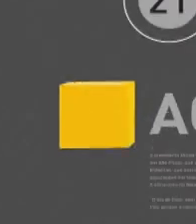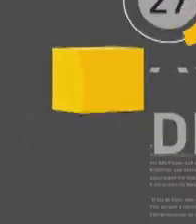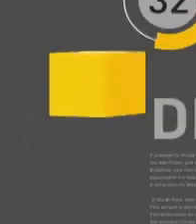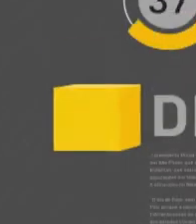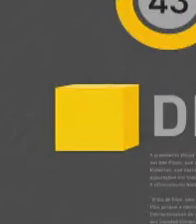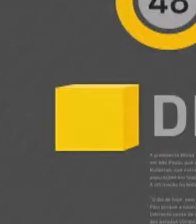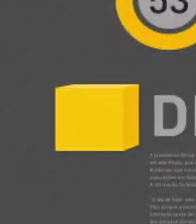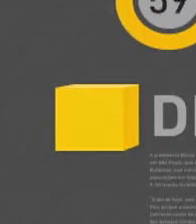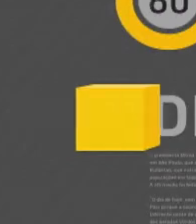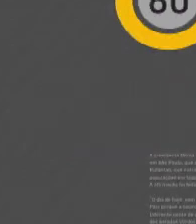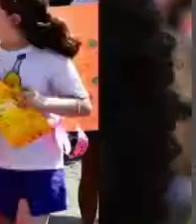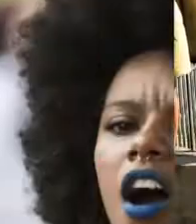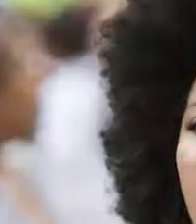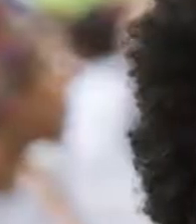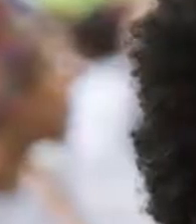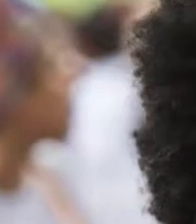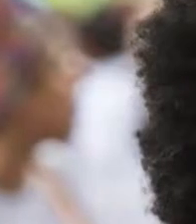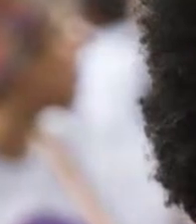pô